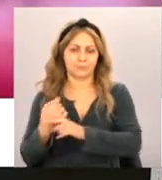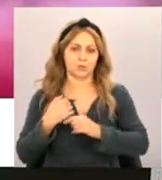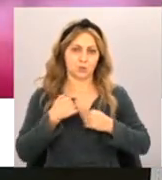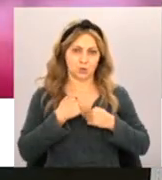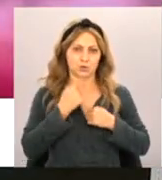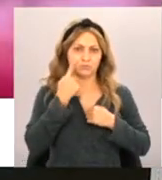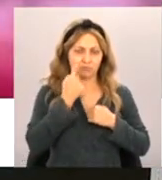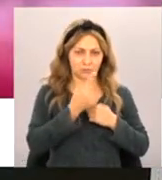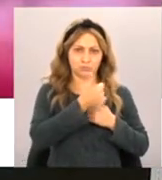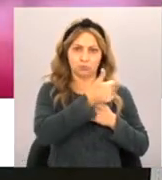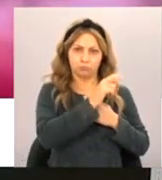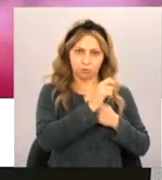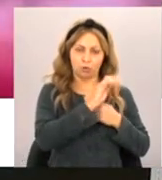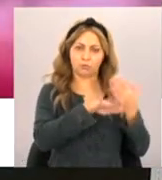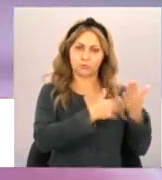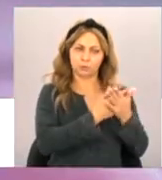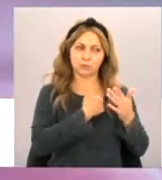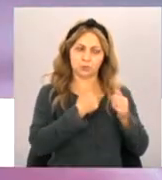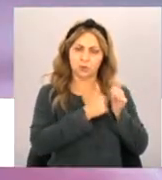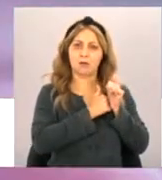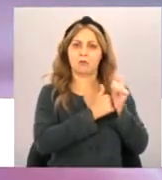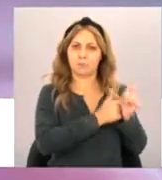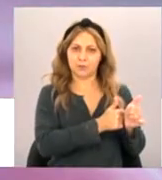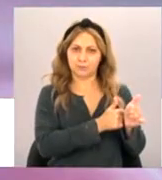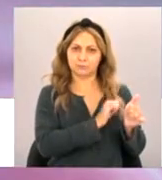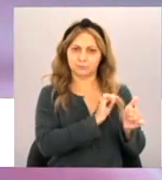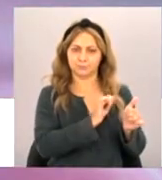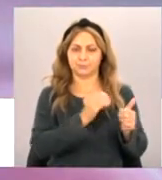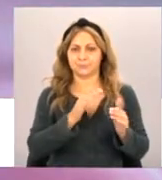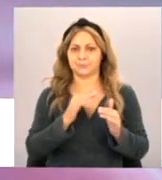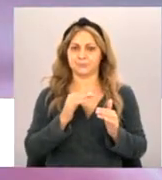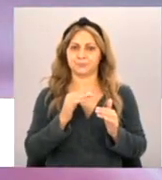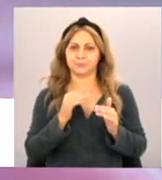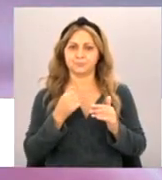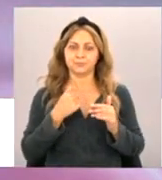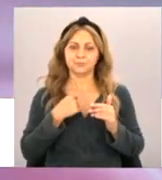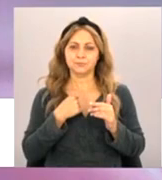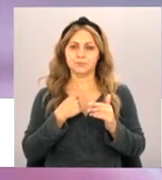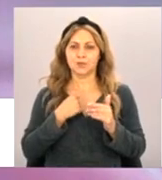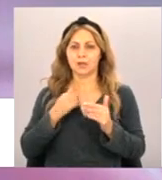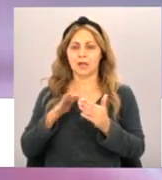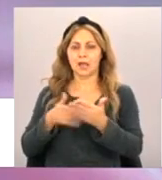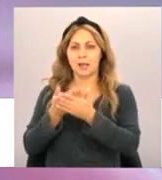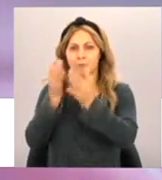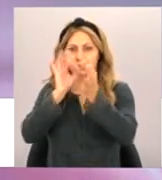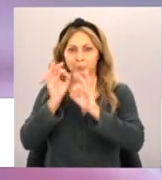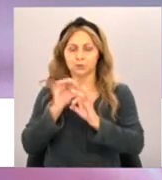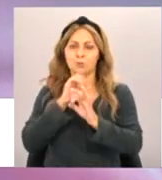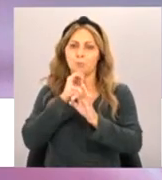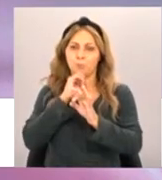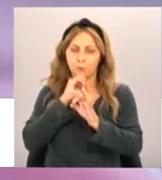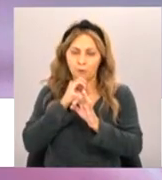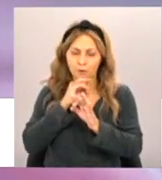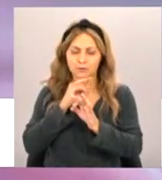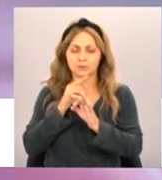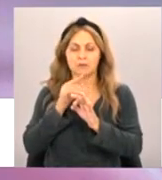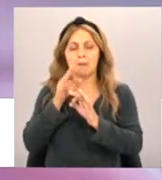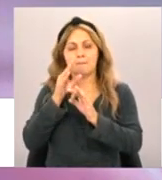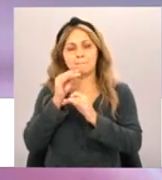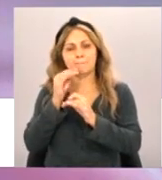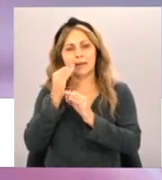Como acompanhamos os partidos esquerda claro que há divergências programáticas e coisas que podem levar um ênfase maior ou menor